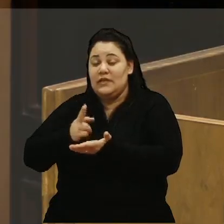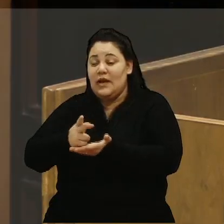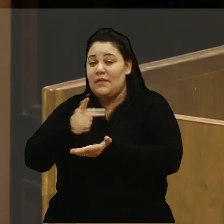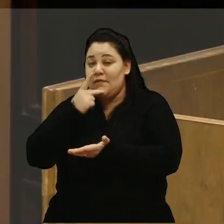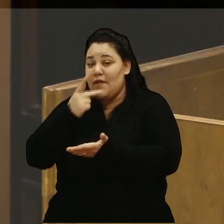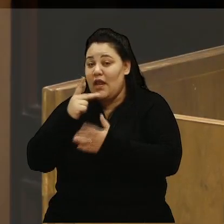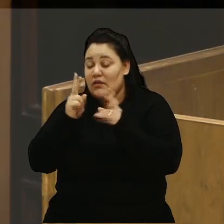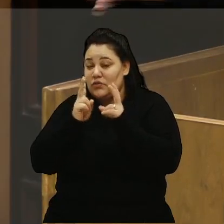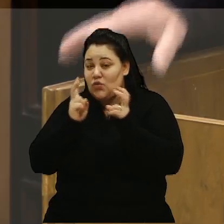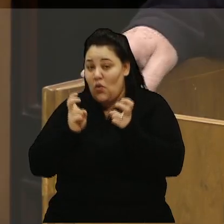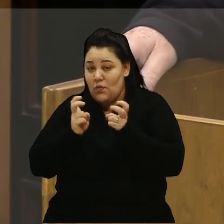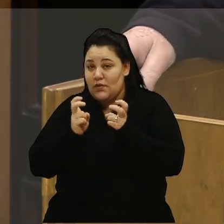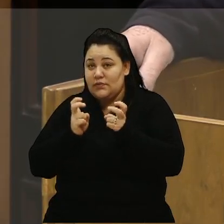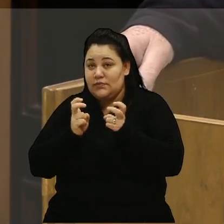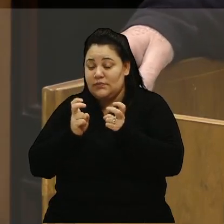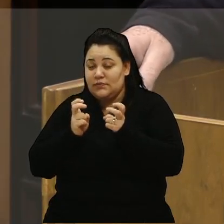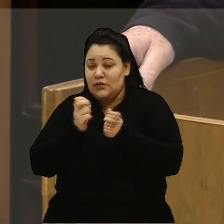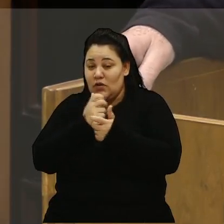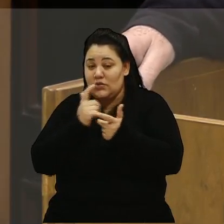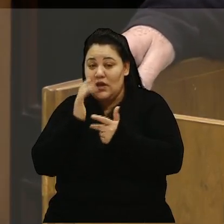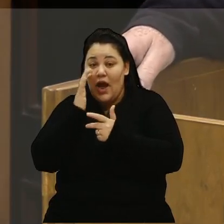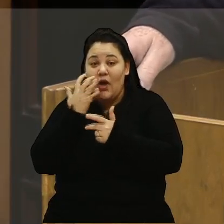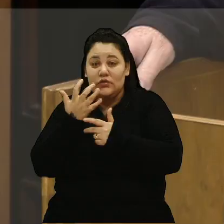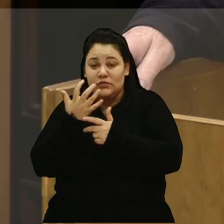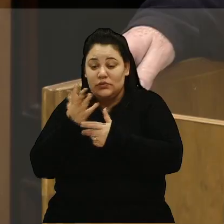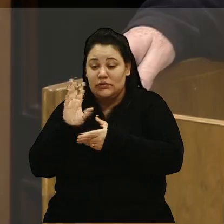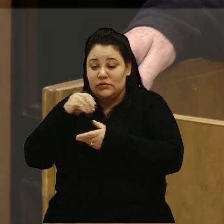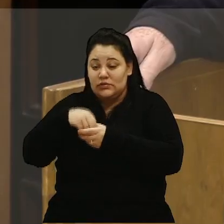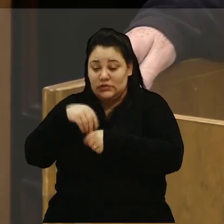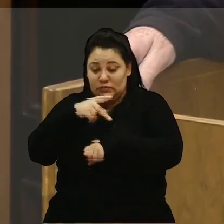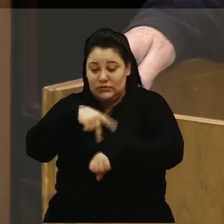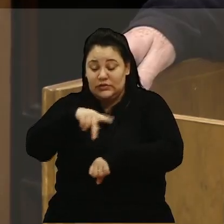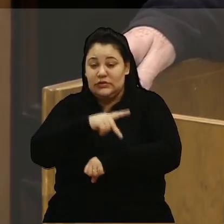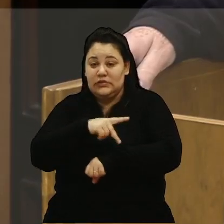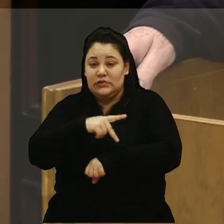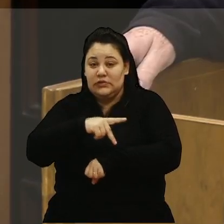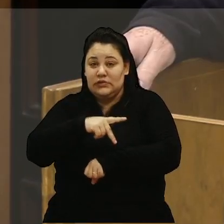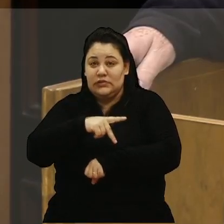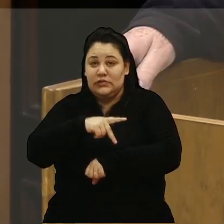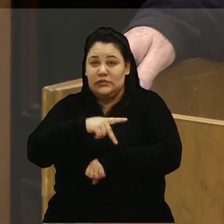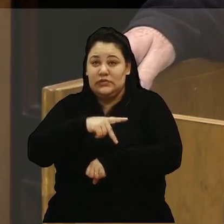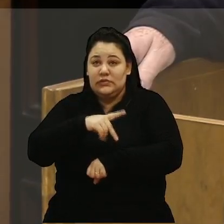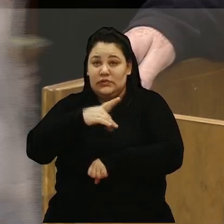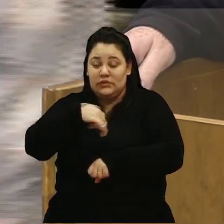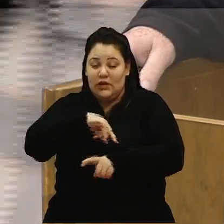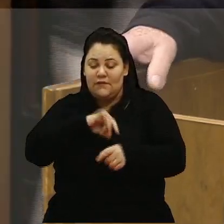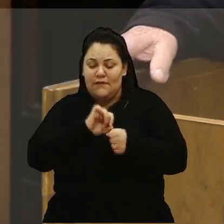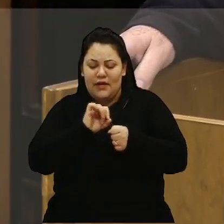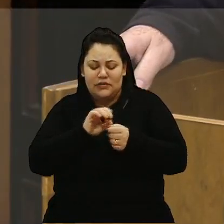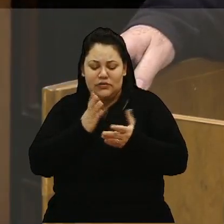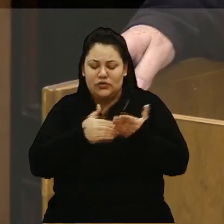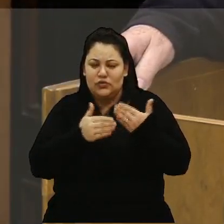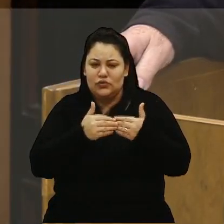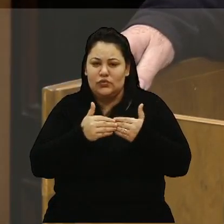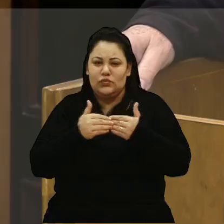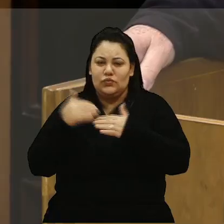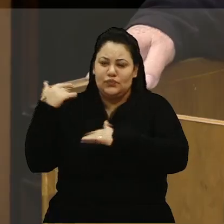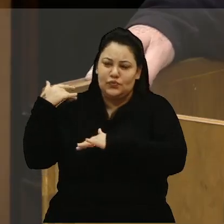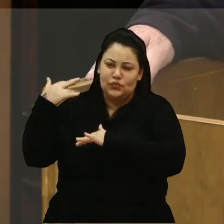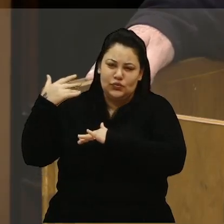sobre os acontecimentos no nosso país, a gente faça aqui todo um apanhado histórico